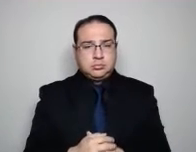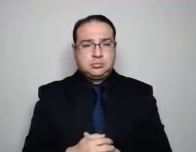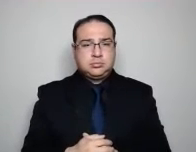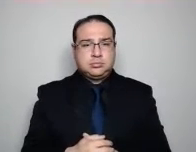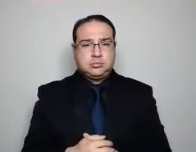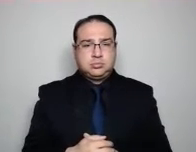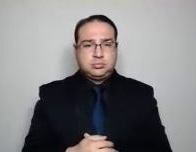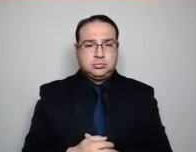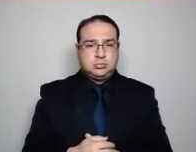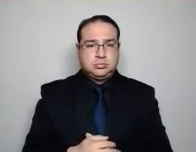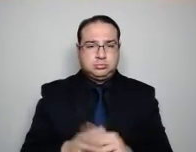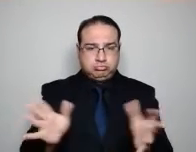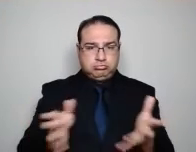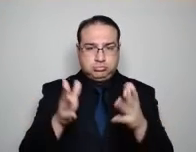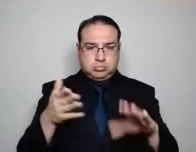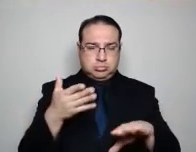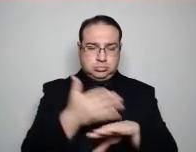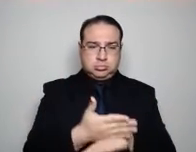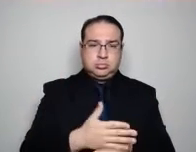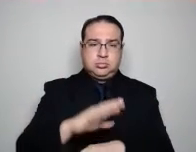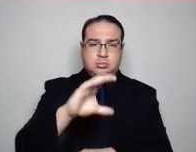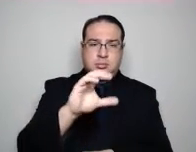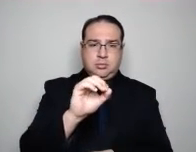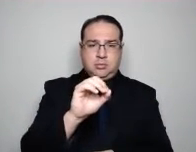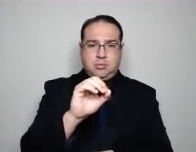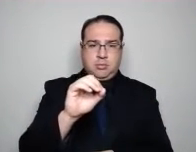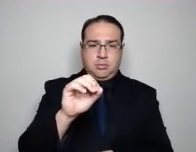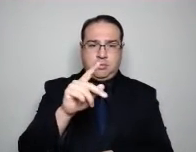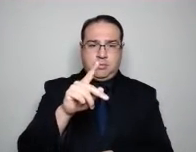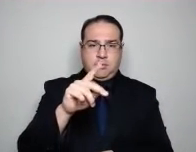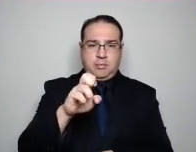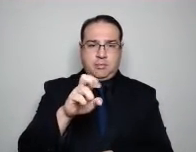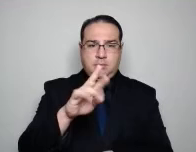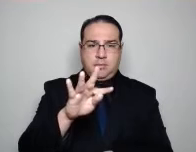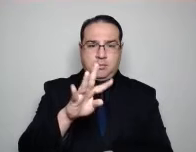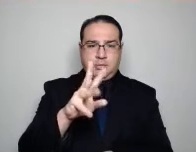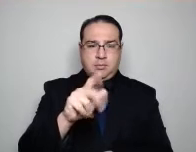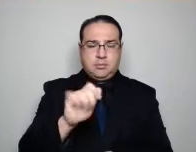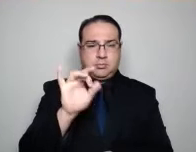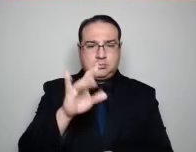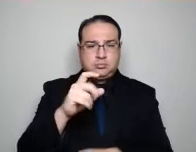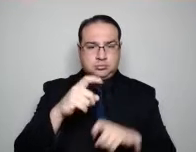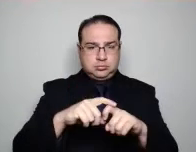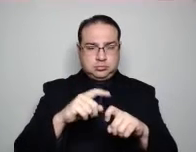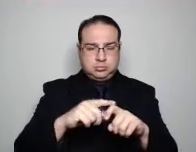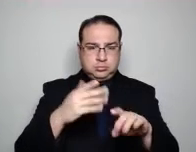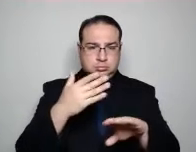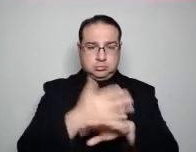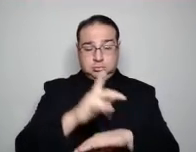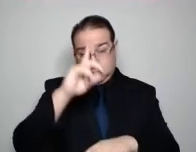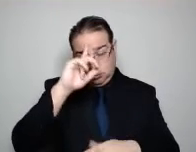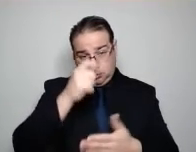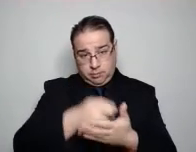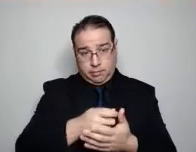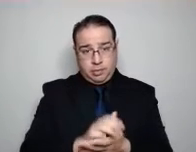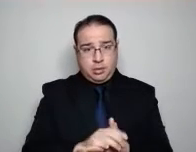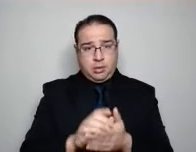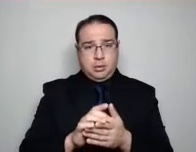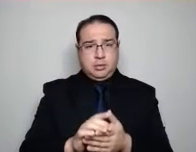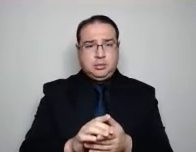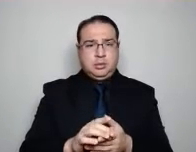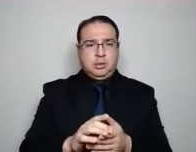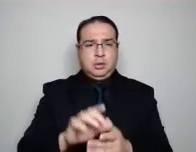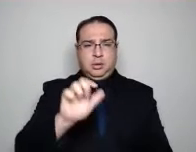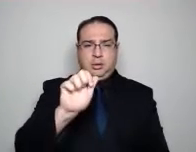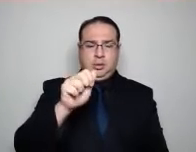desestimulado a entrar na cooperativa, né? Só para o médico que entrar, ou seja, é uma decisão antidemocrática, é uma